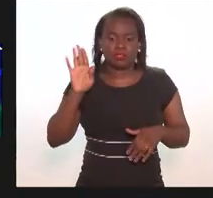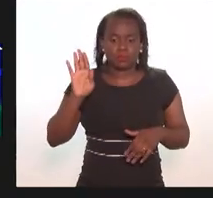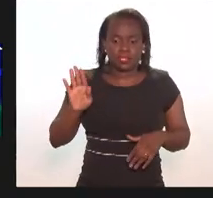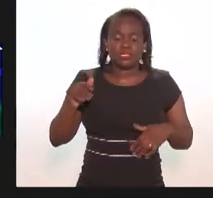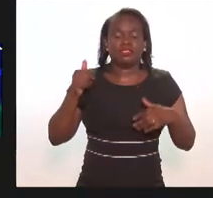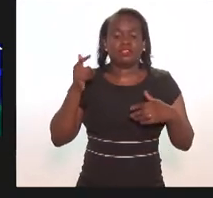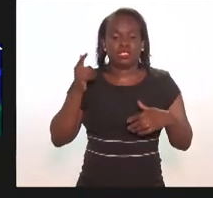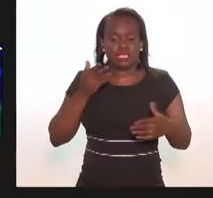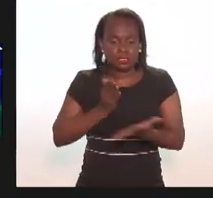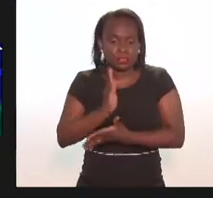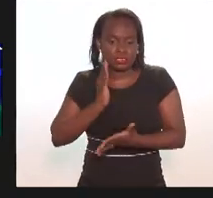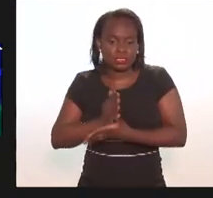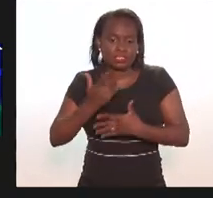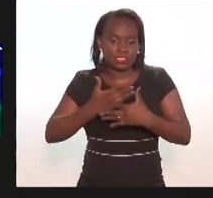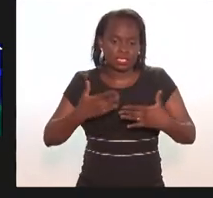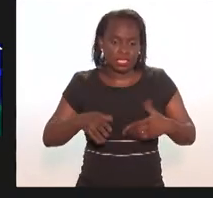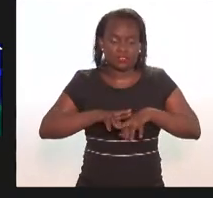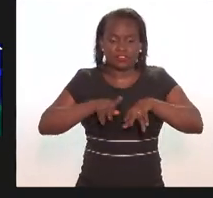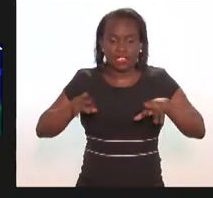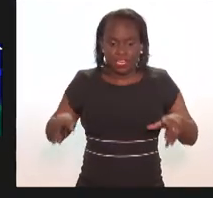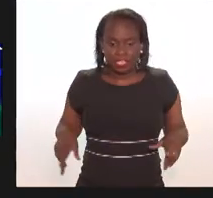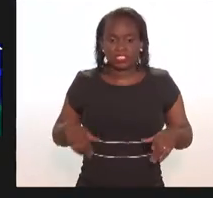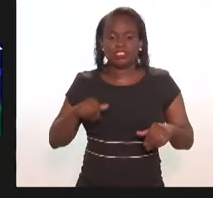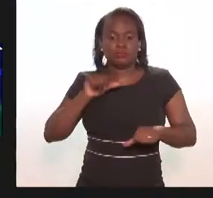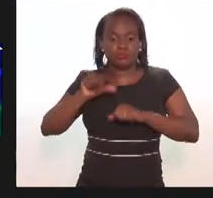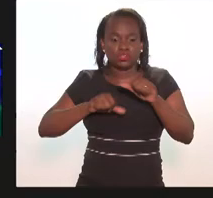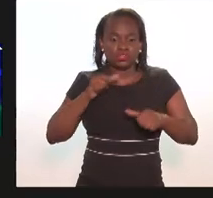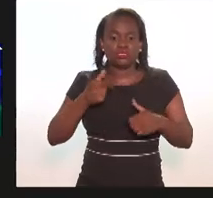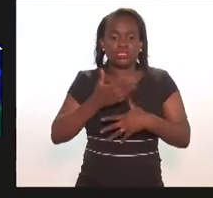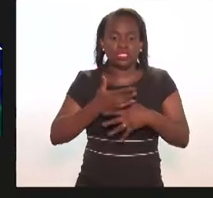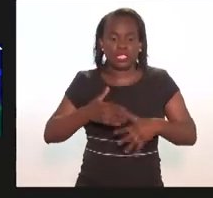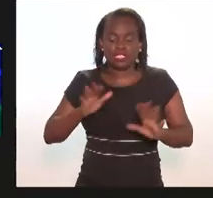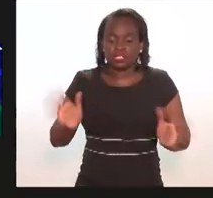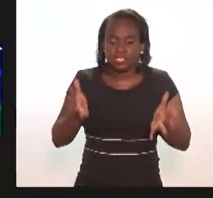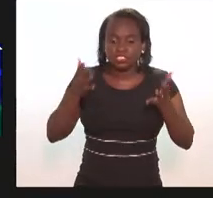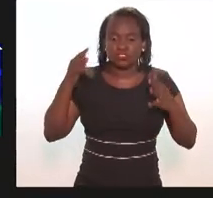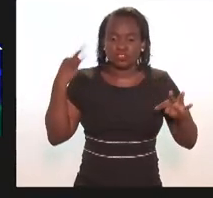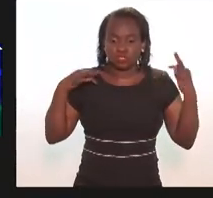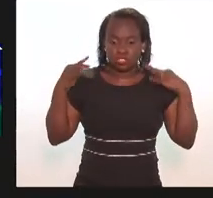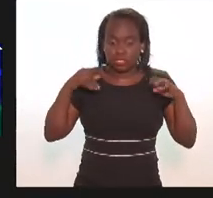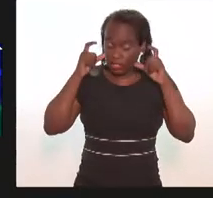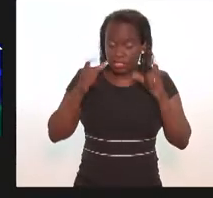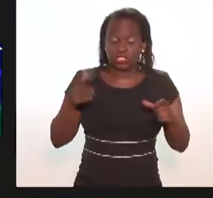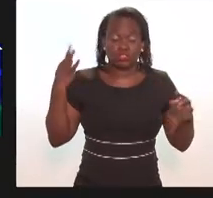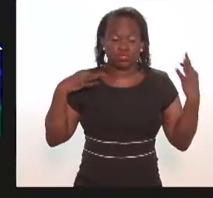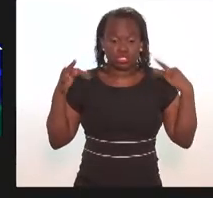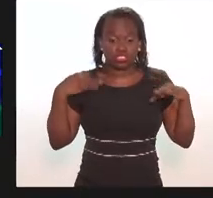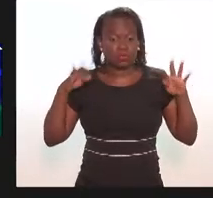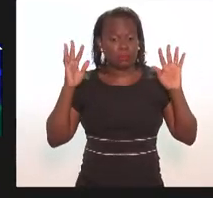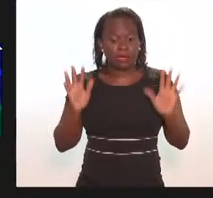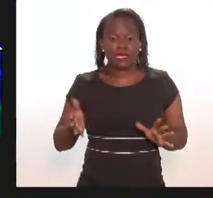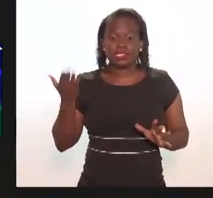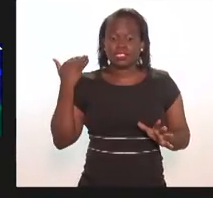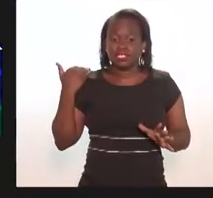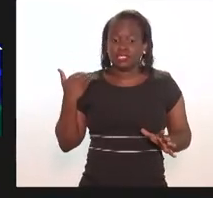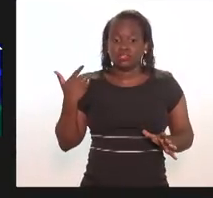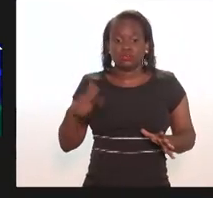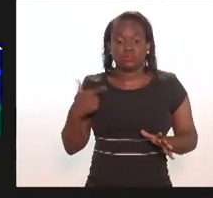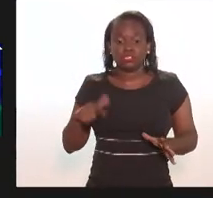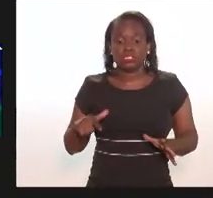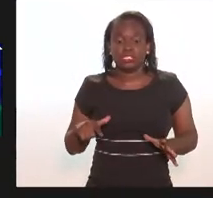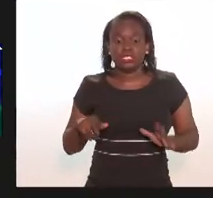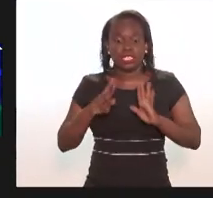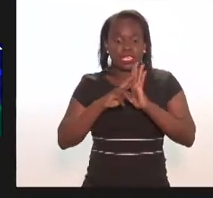cidades aqui que se tornaram cidades de incentivo turístico, de interesse turístico, mas nós não havia